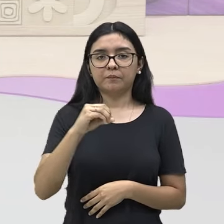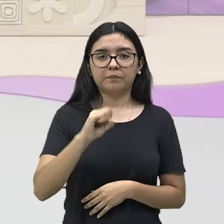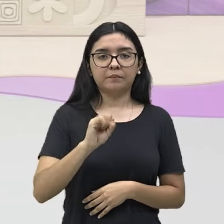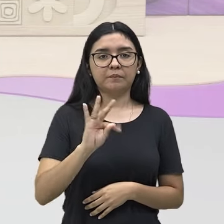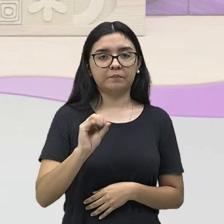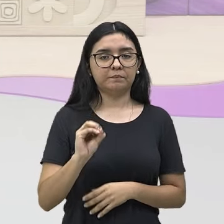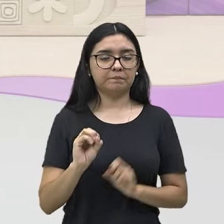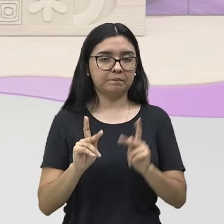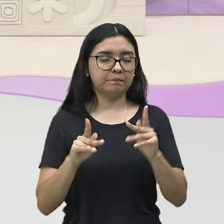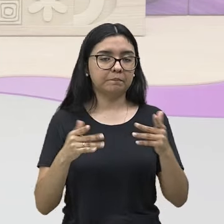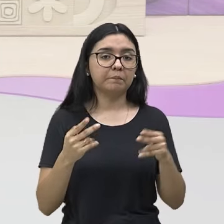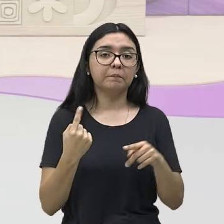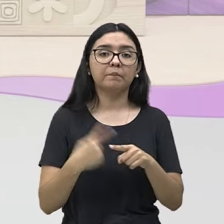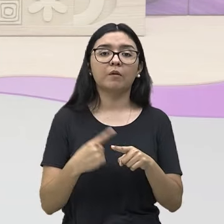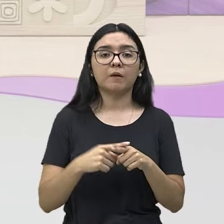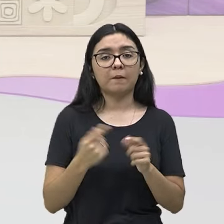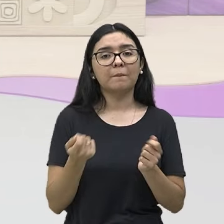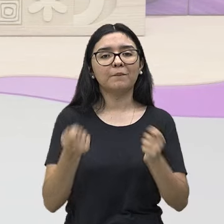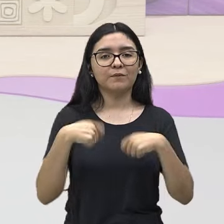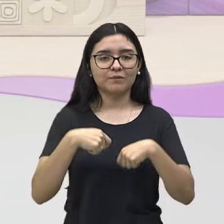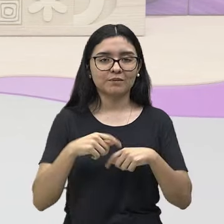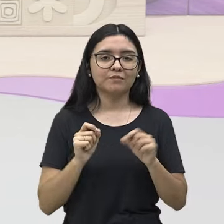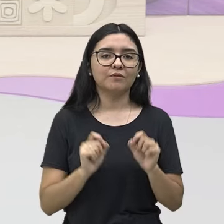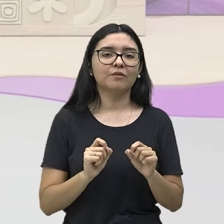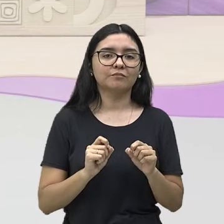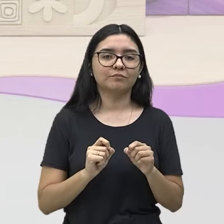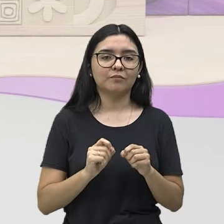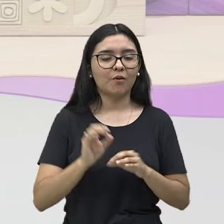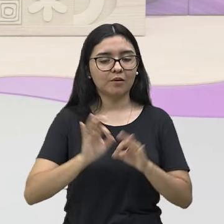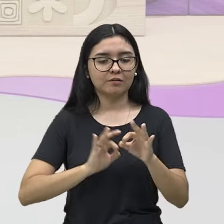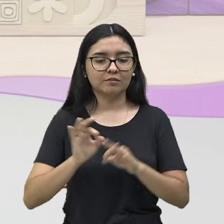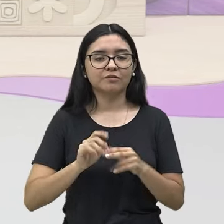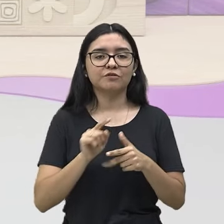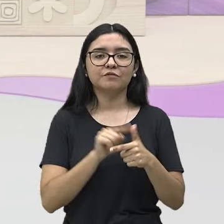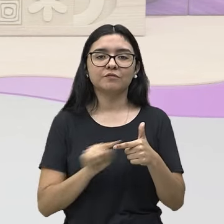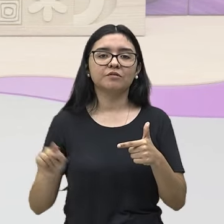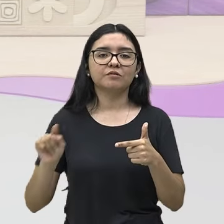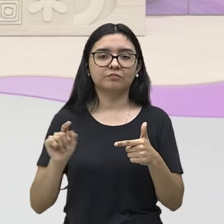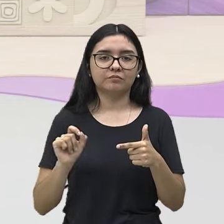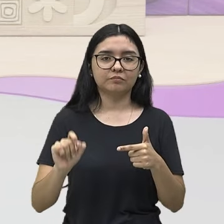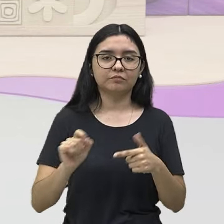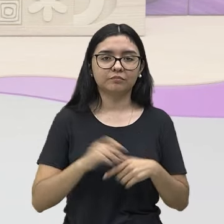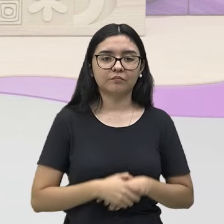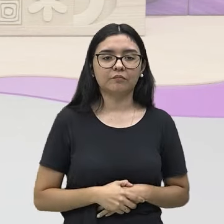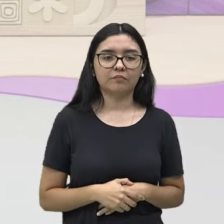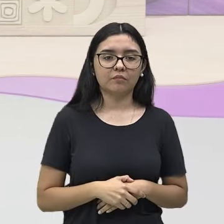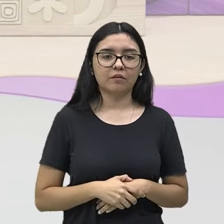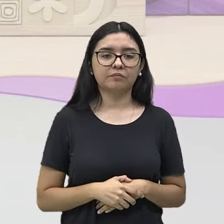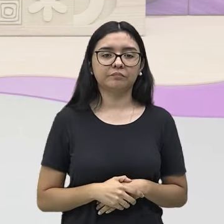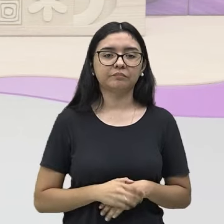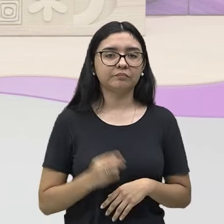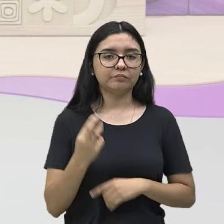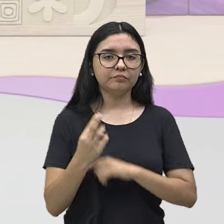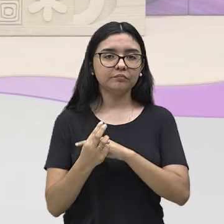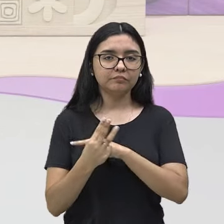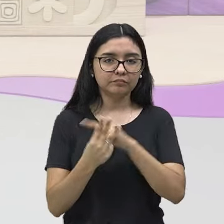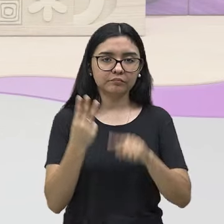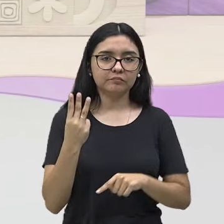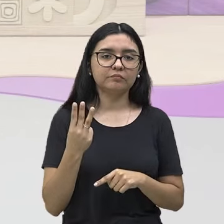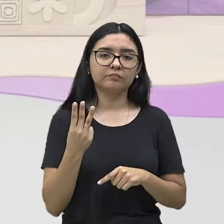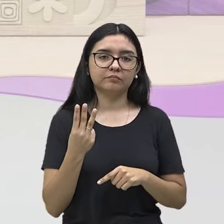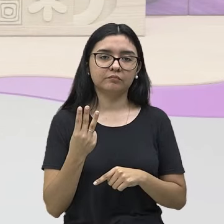composto, porque ele pode ser dividido em pelo menos 3